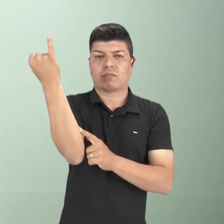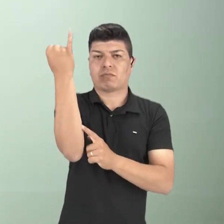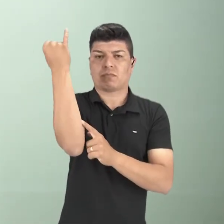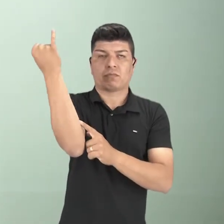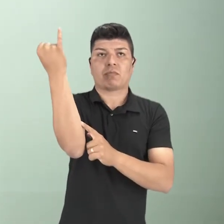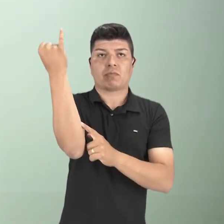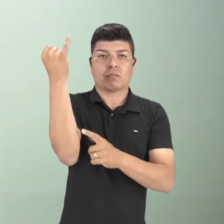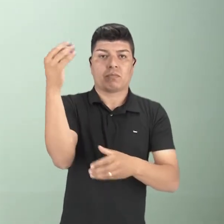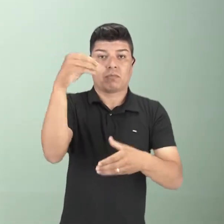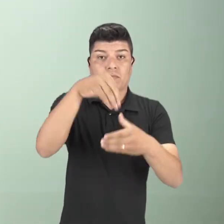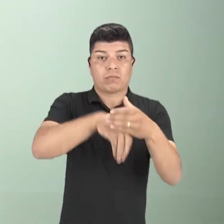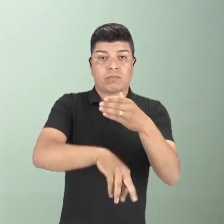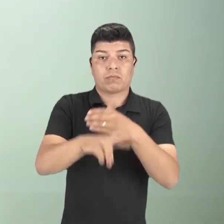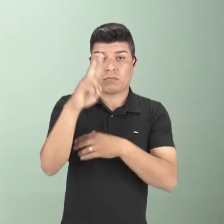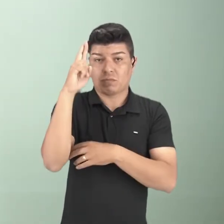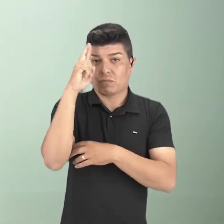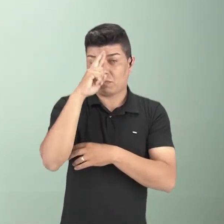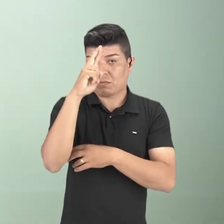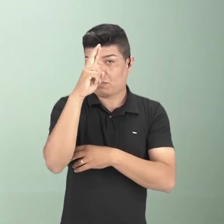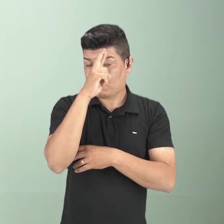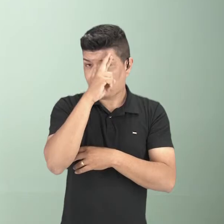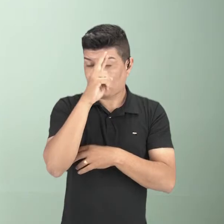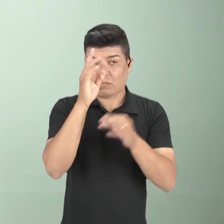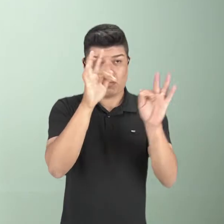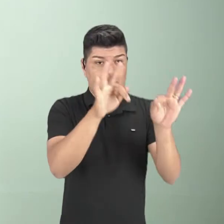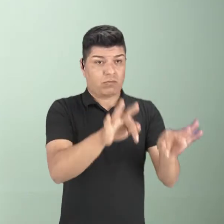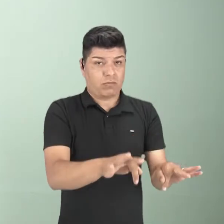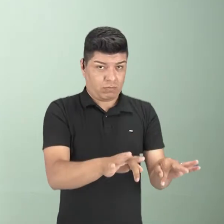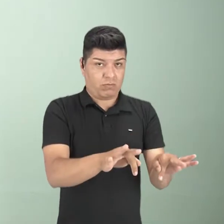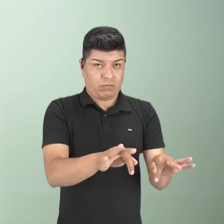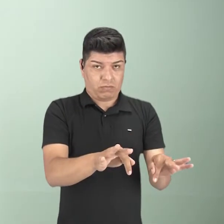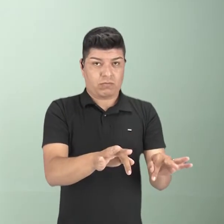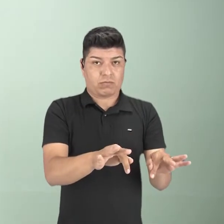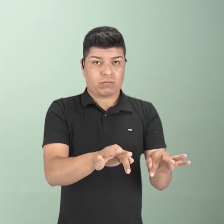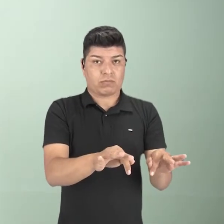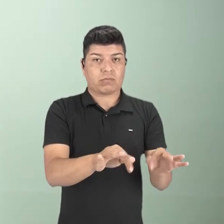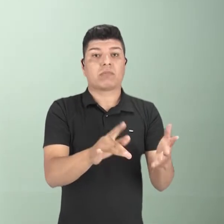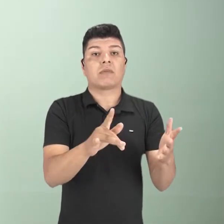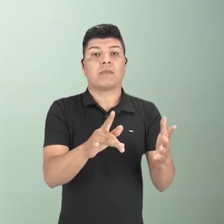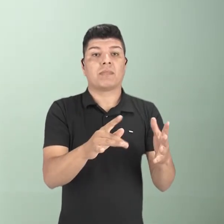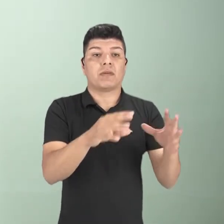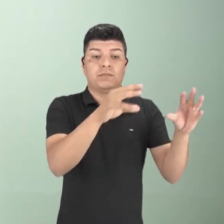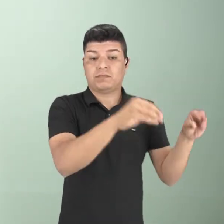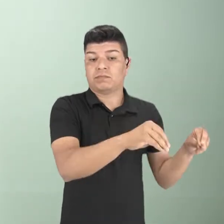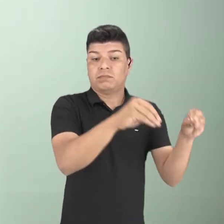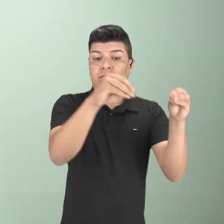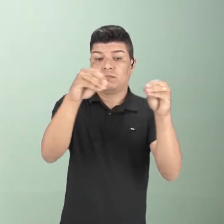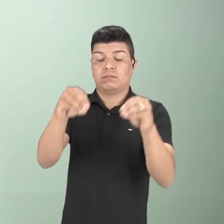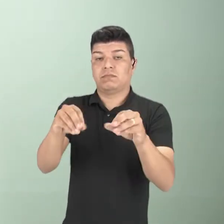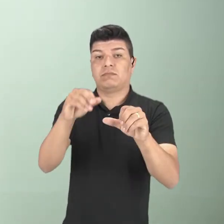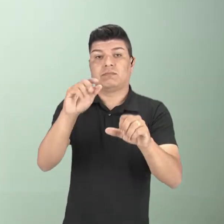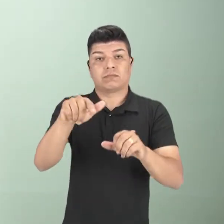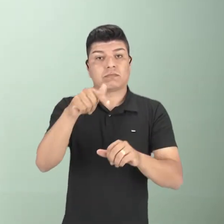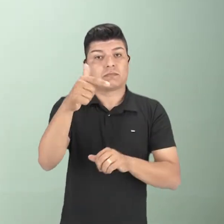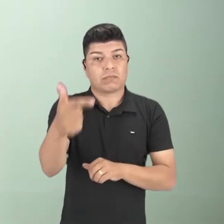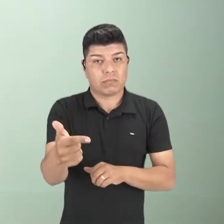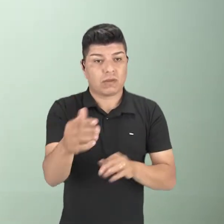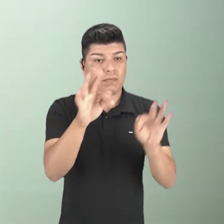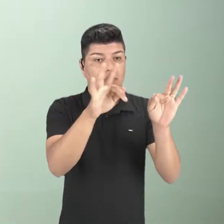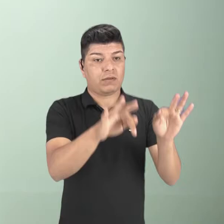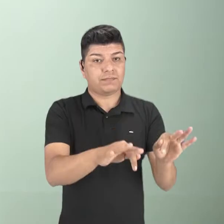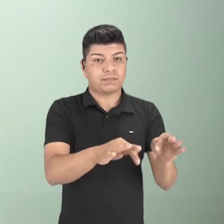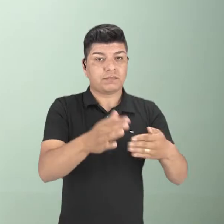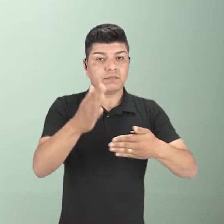importante dentro da história, porque é o final de um período, é a transição para outro. Então nós temos o final da